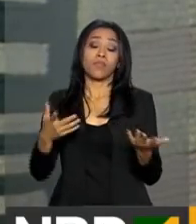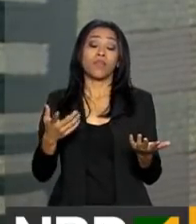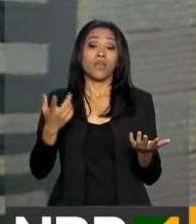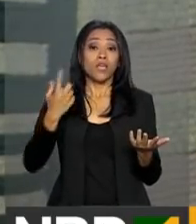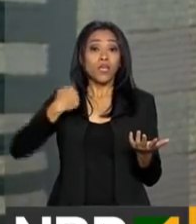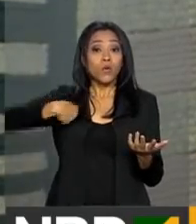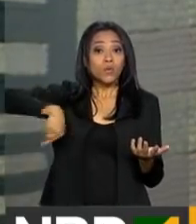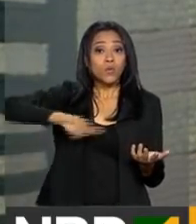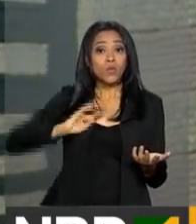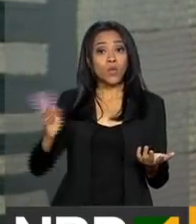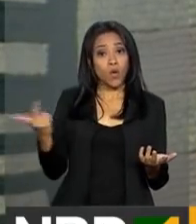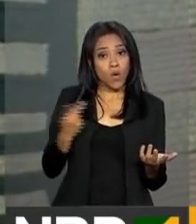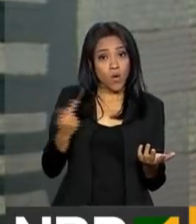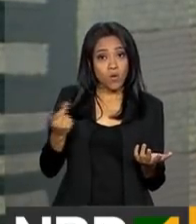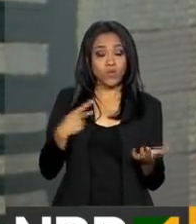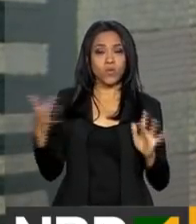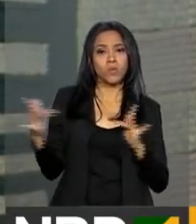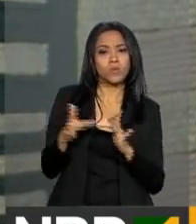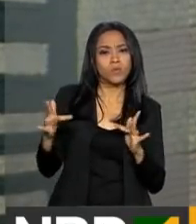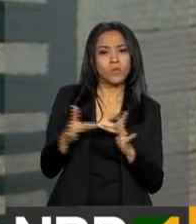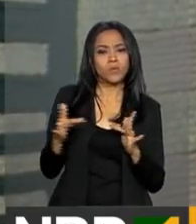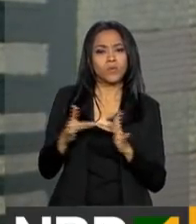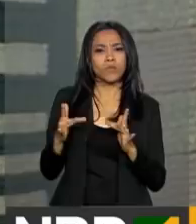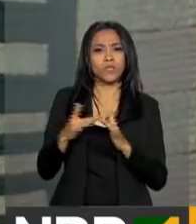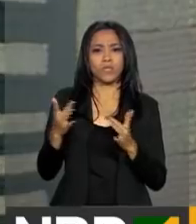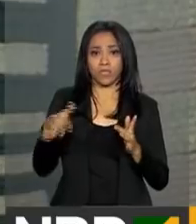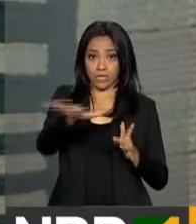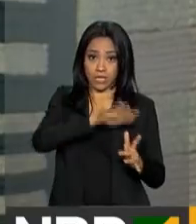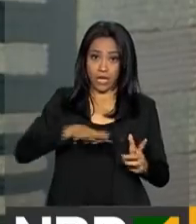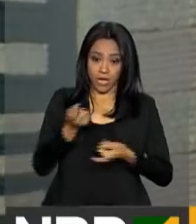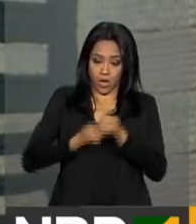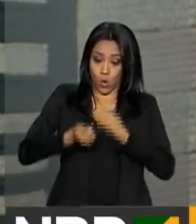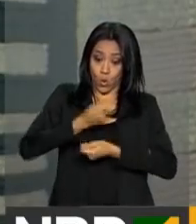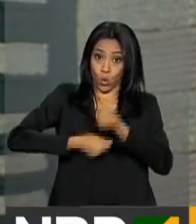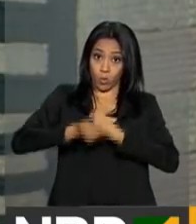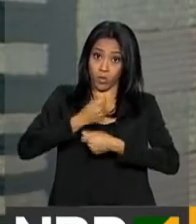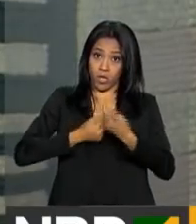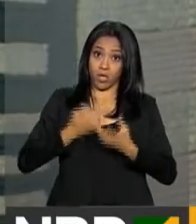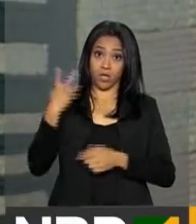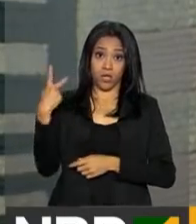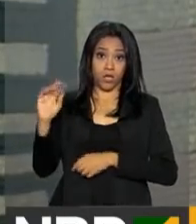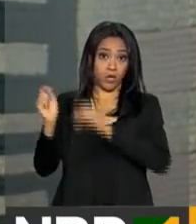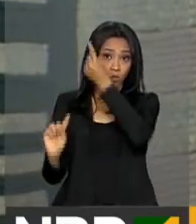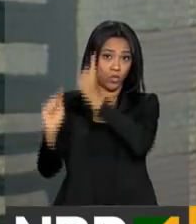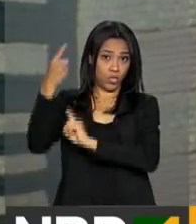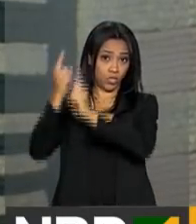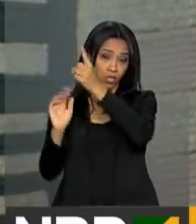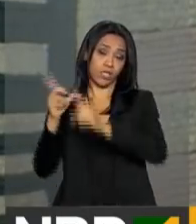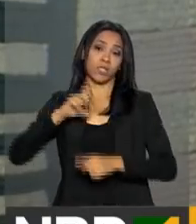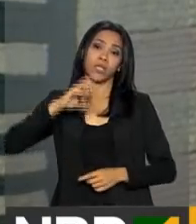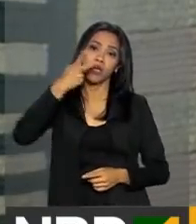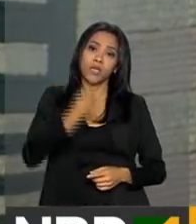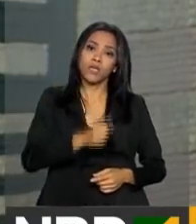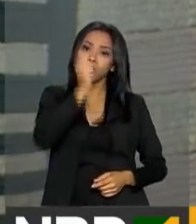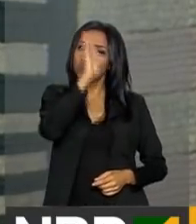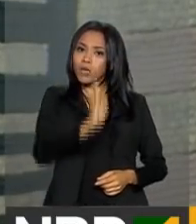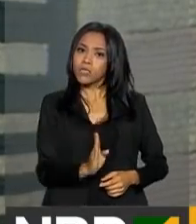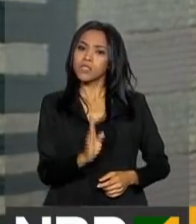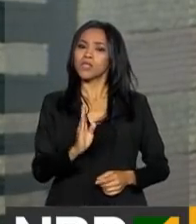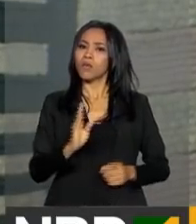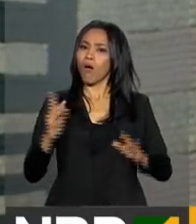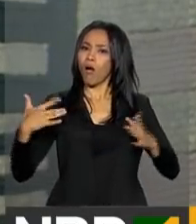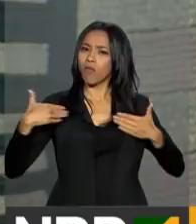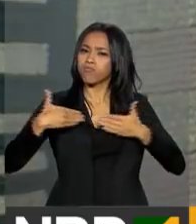nosso intenso intercâmbio econômico. O Chile tem no Brasil seu maior